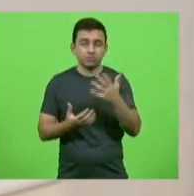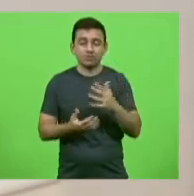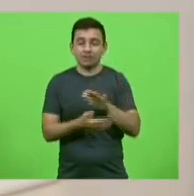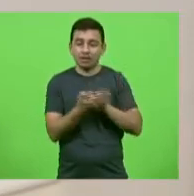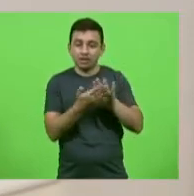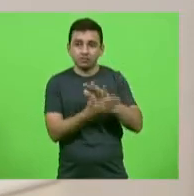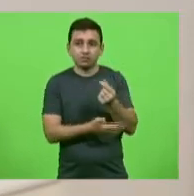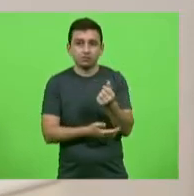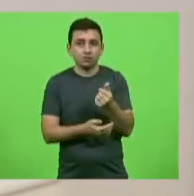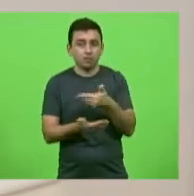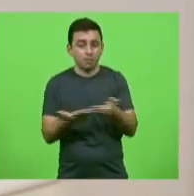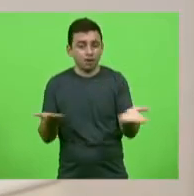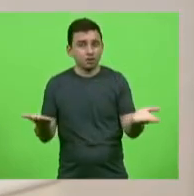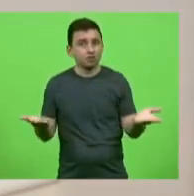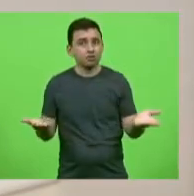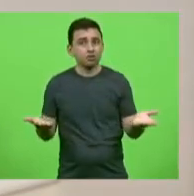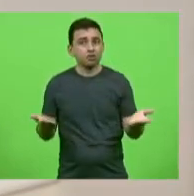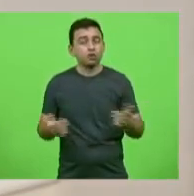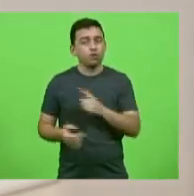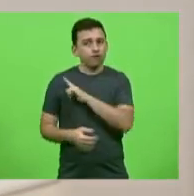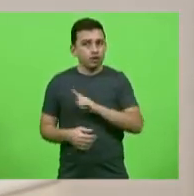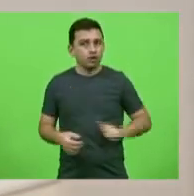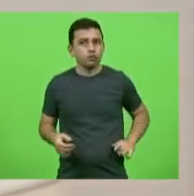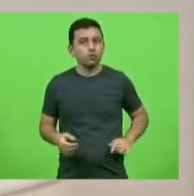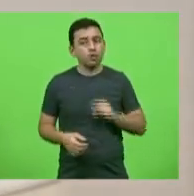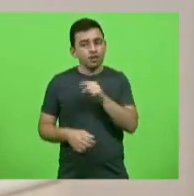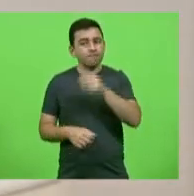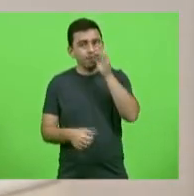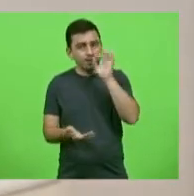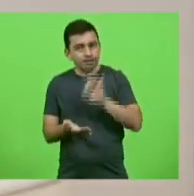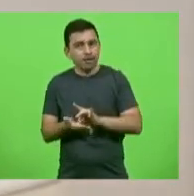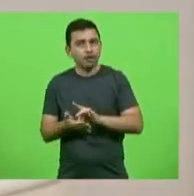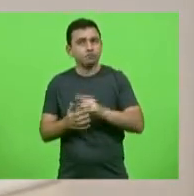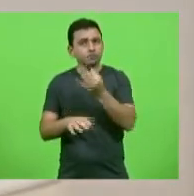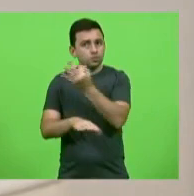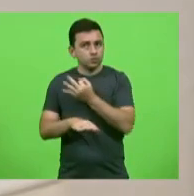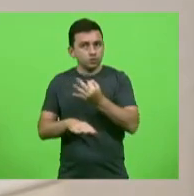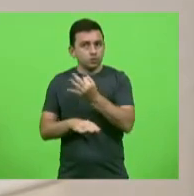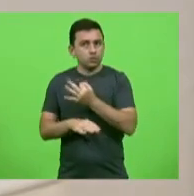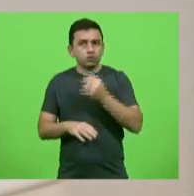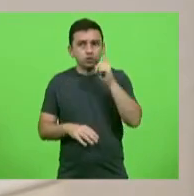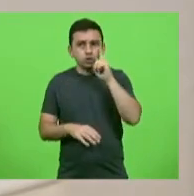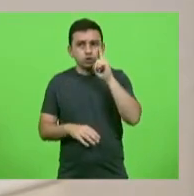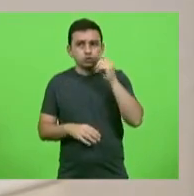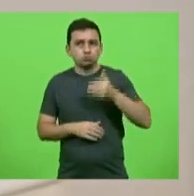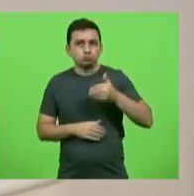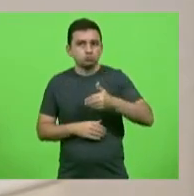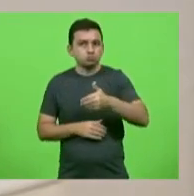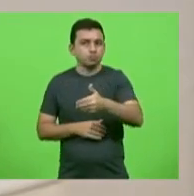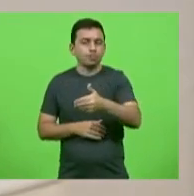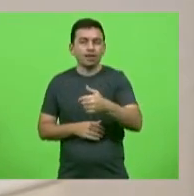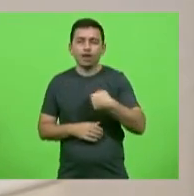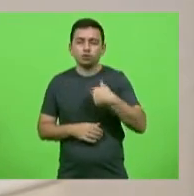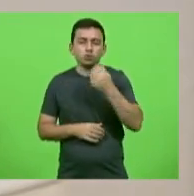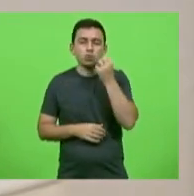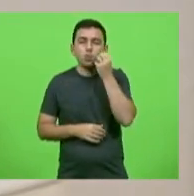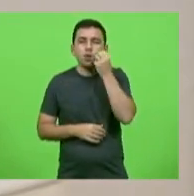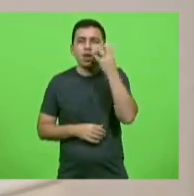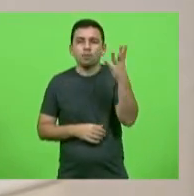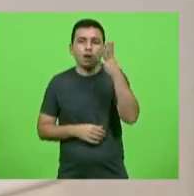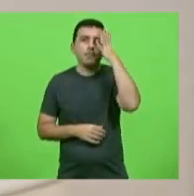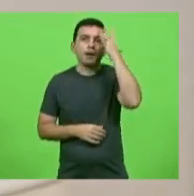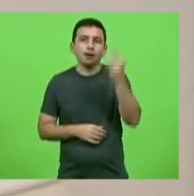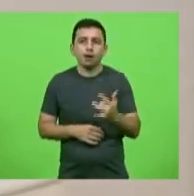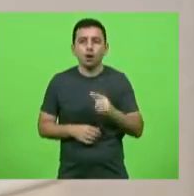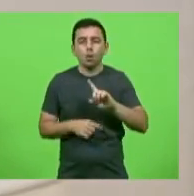governador, de fato, ele formalizou dias depois, né? Eu não me lembro exatamente quantos dias, se foi no dia seguinte ou nos